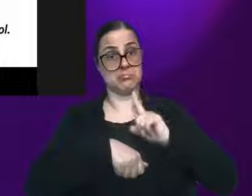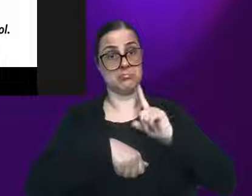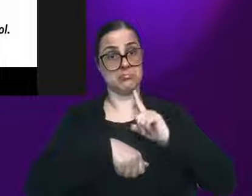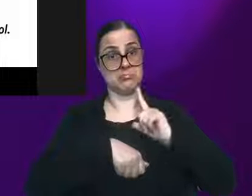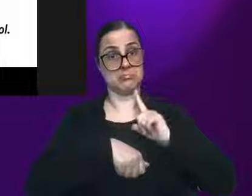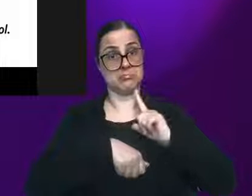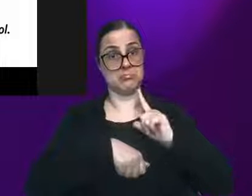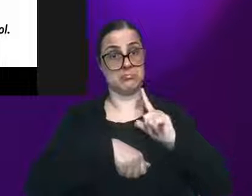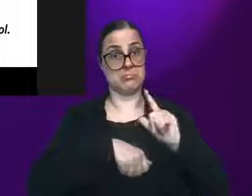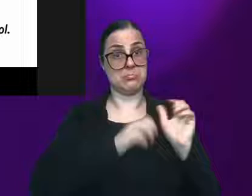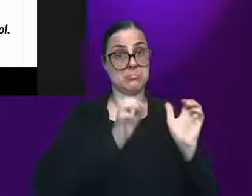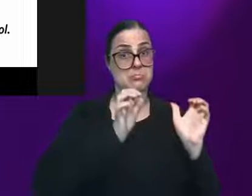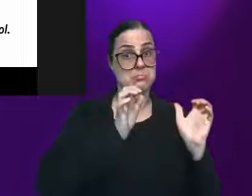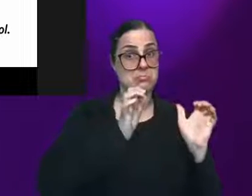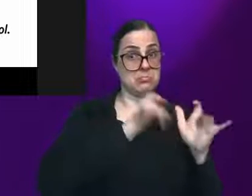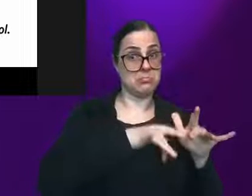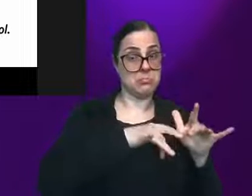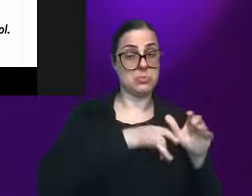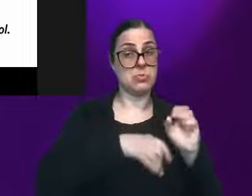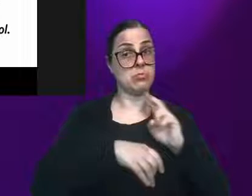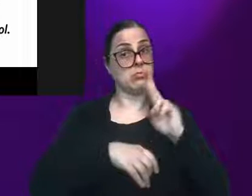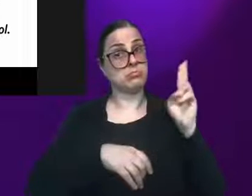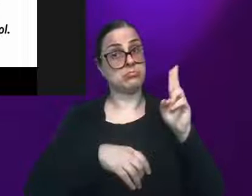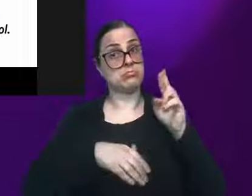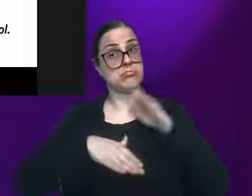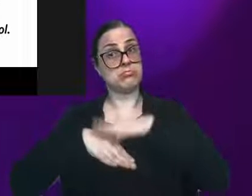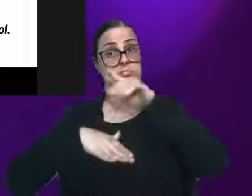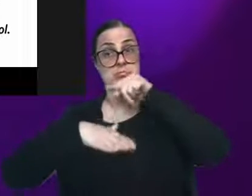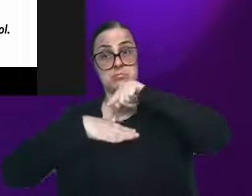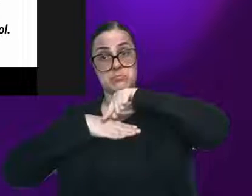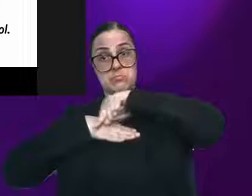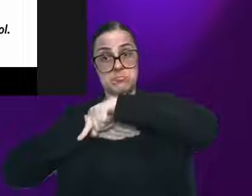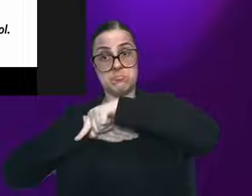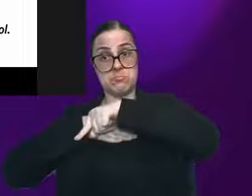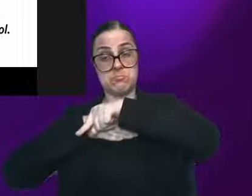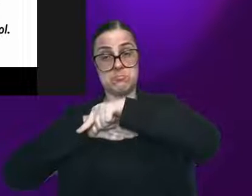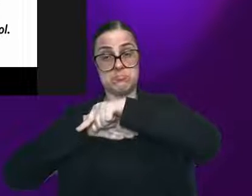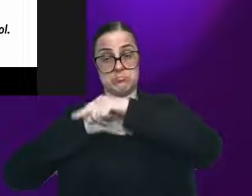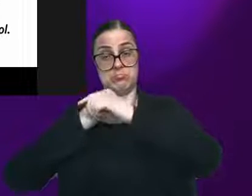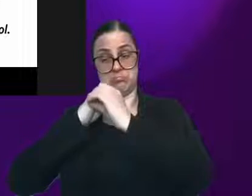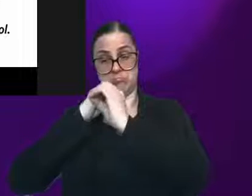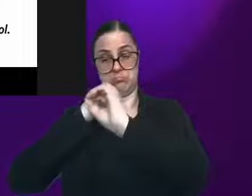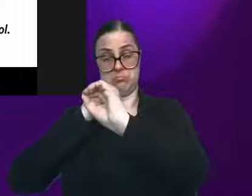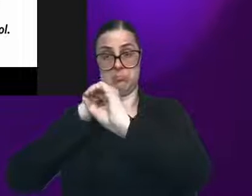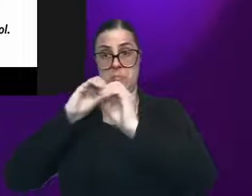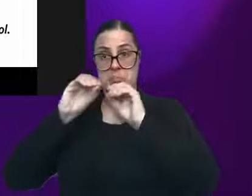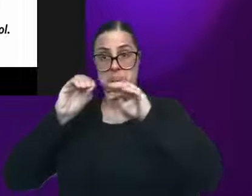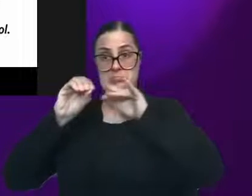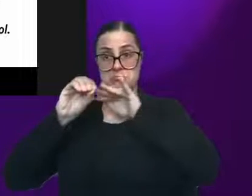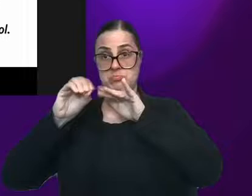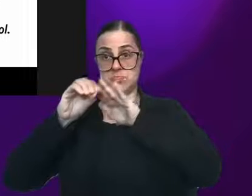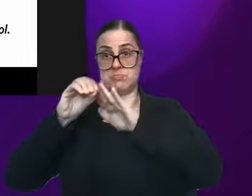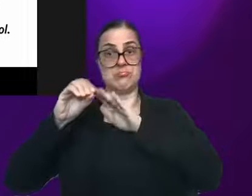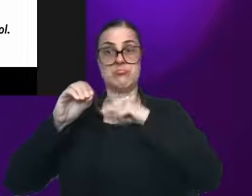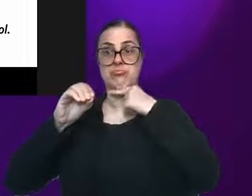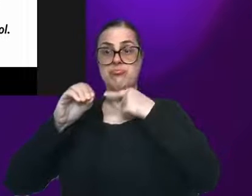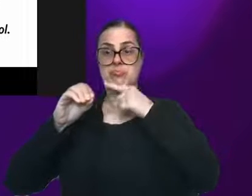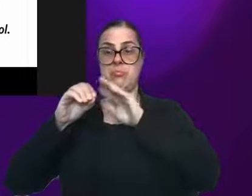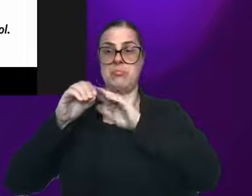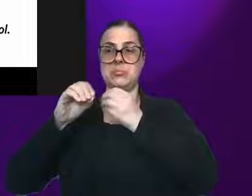acúmulo de fluidos no espaço intravascular. E a forma da gente avaliar em qual dos 2 polos o